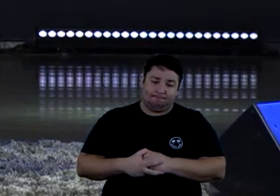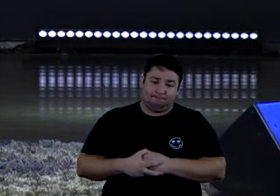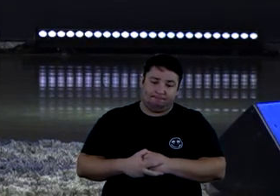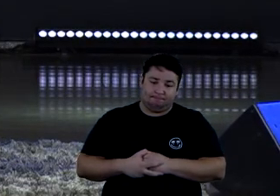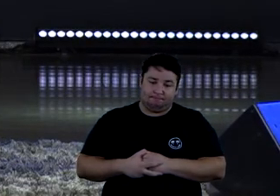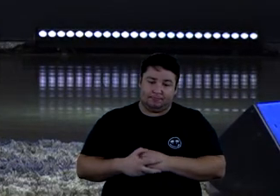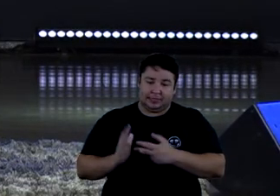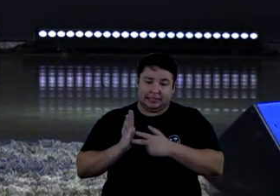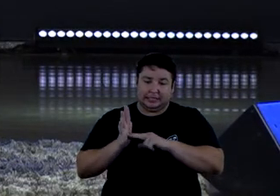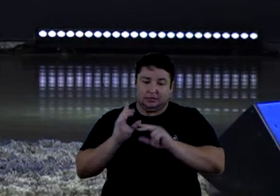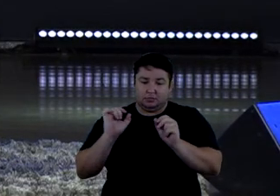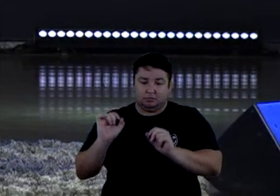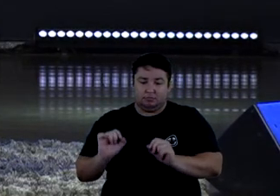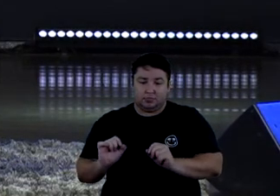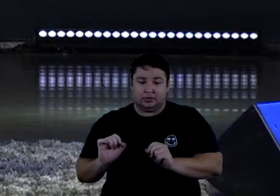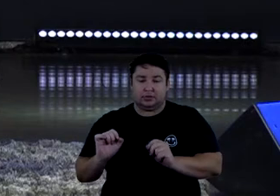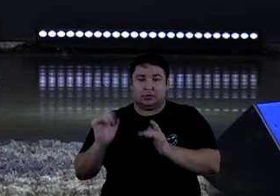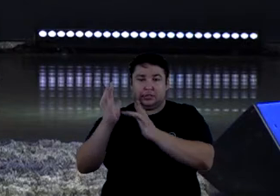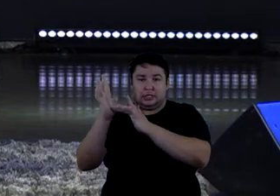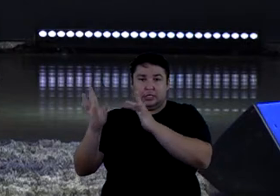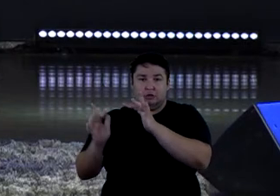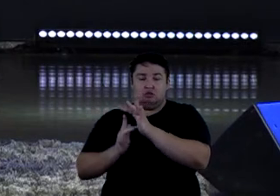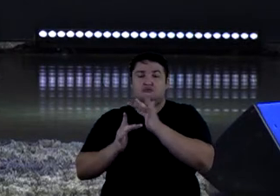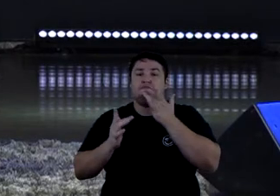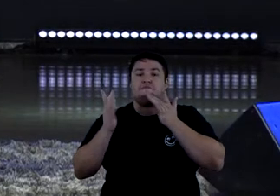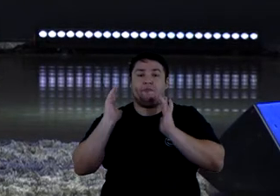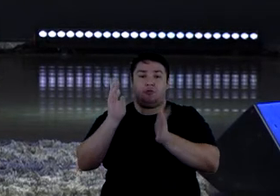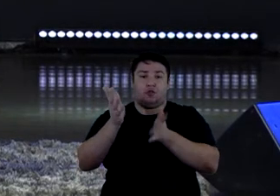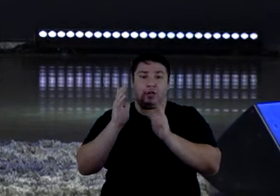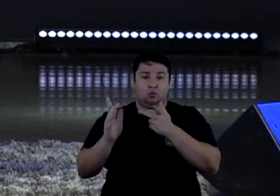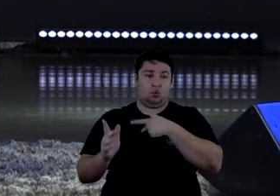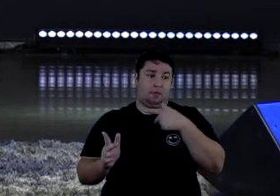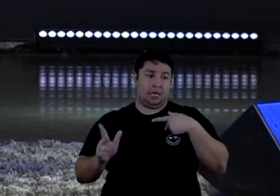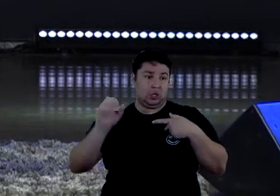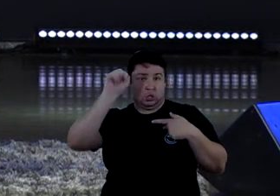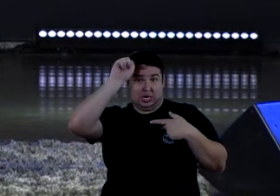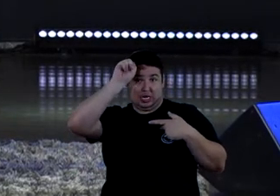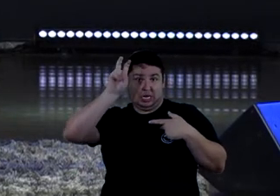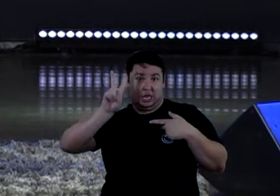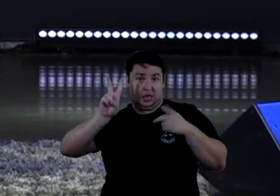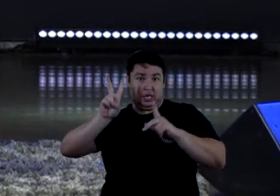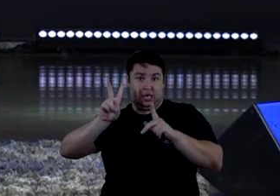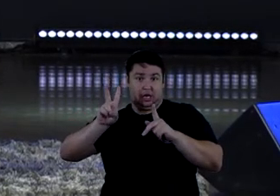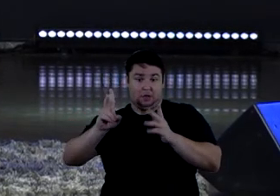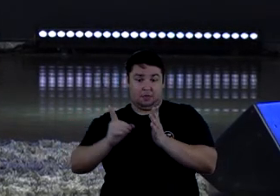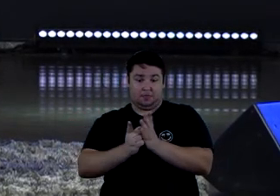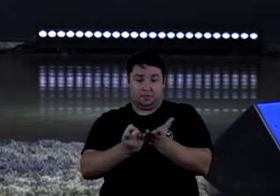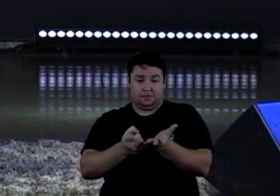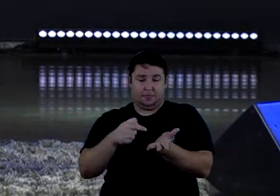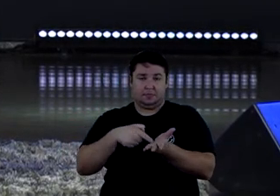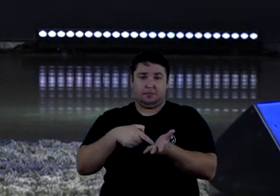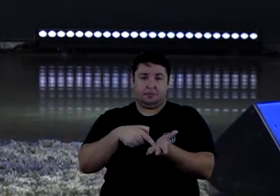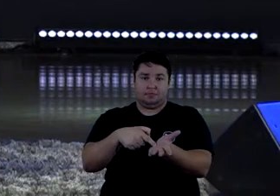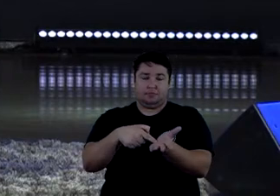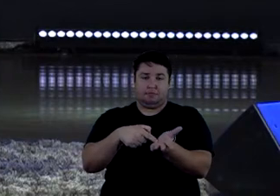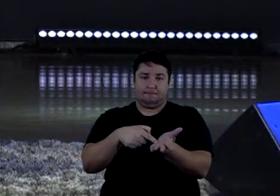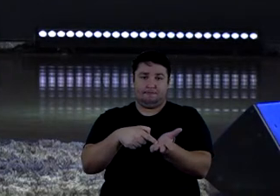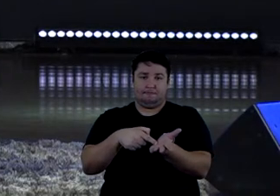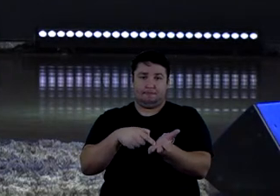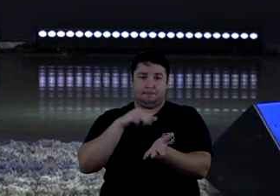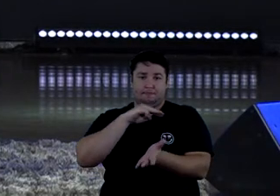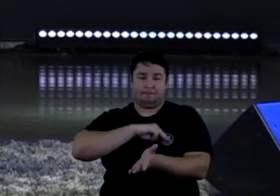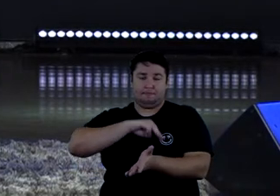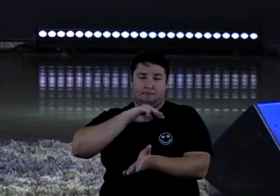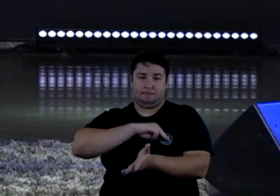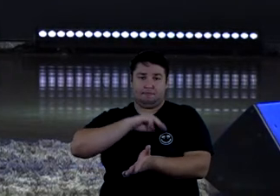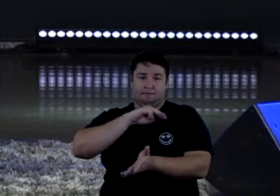Isso aqui é Jesus falando, tá? Não é a pastora Sheila, isso aqui é o evangelho de